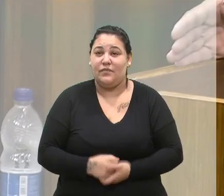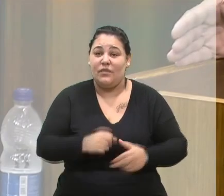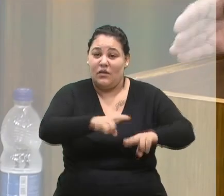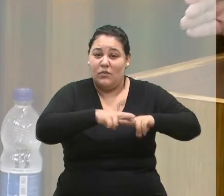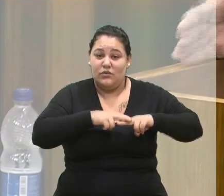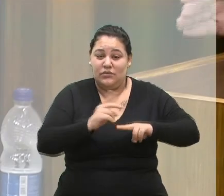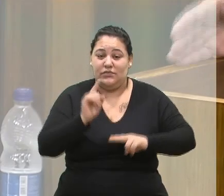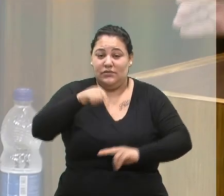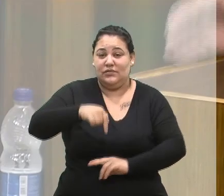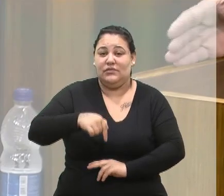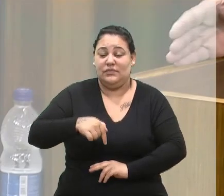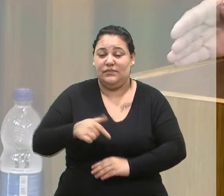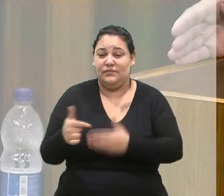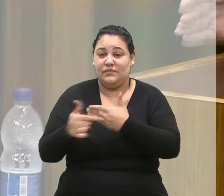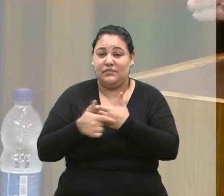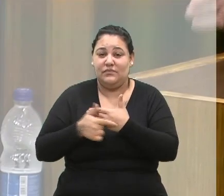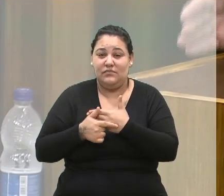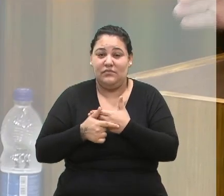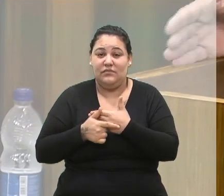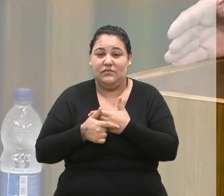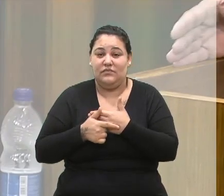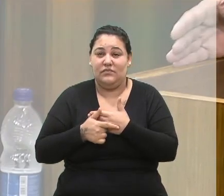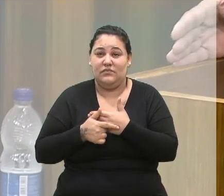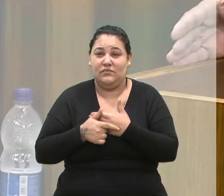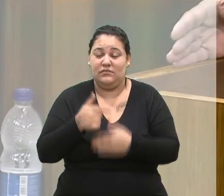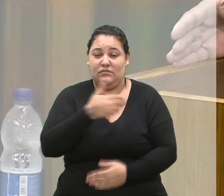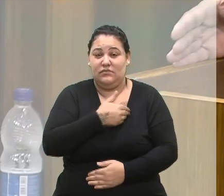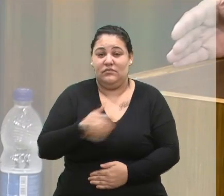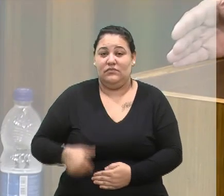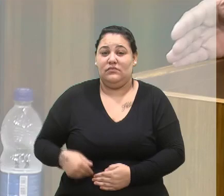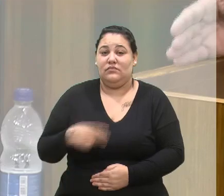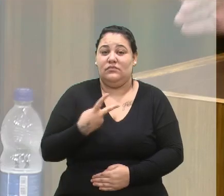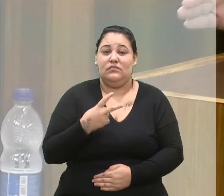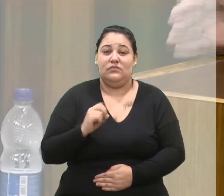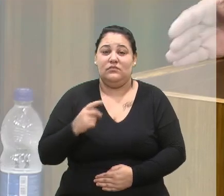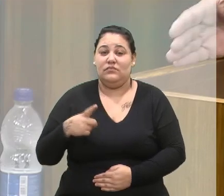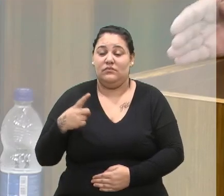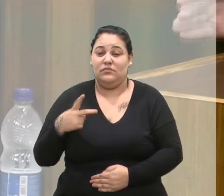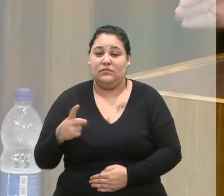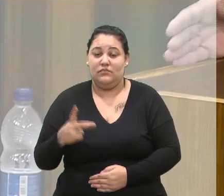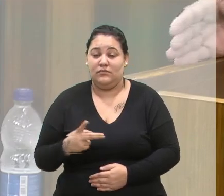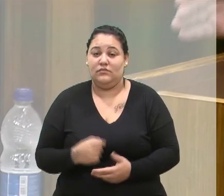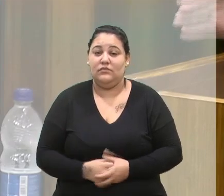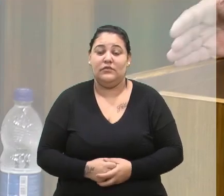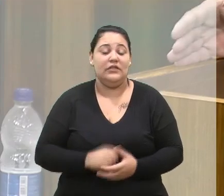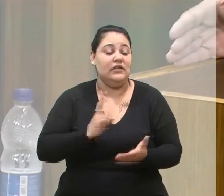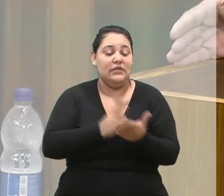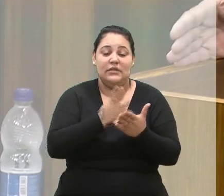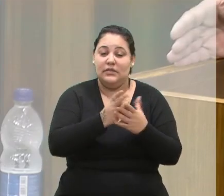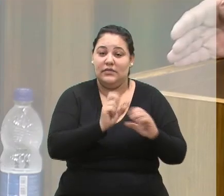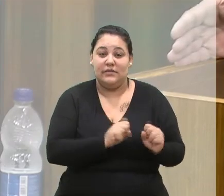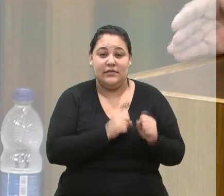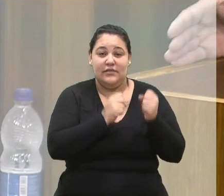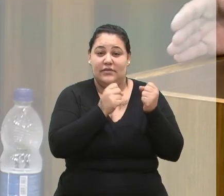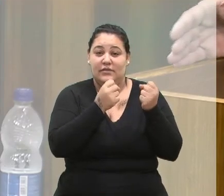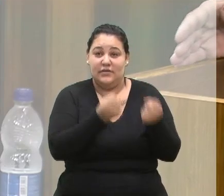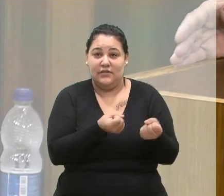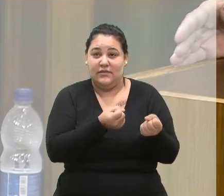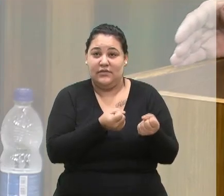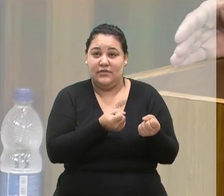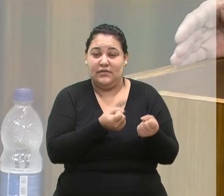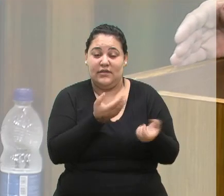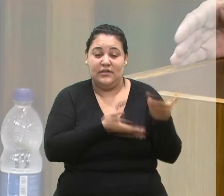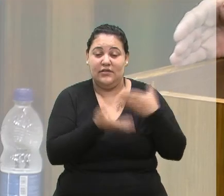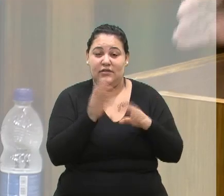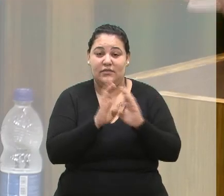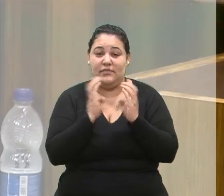aqui. Como servidor público desde 2012, sempre me dediquei e servi a comunidade. Não será